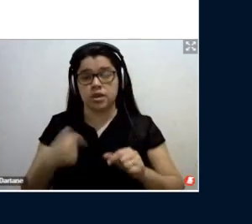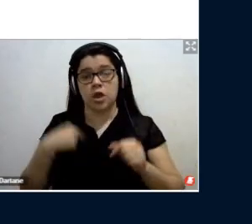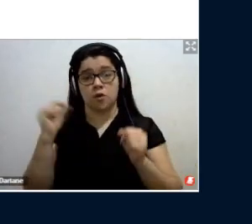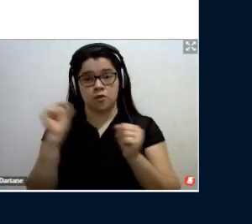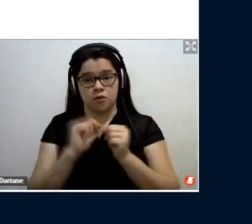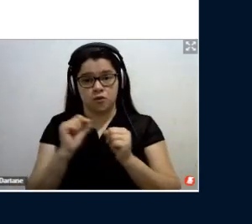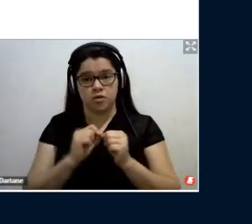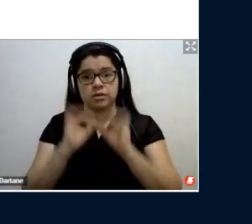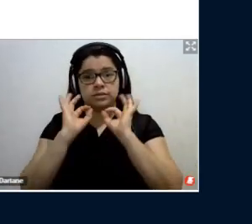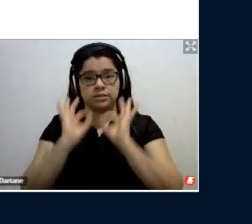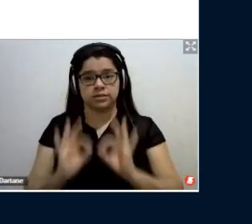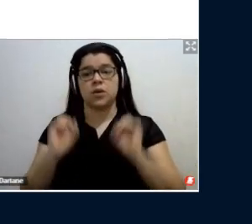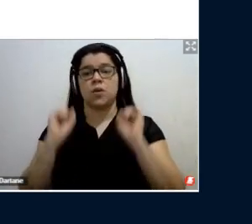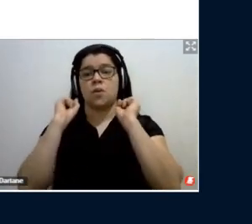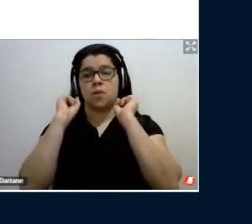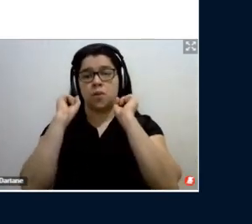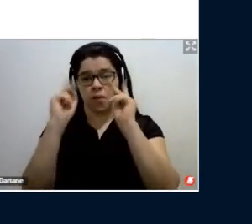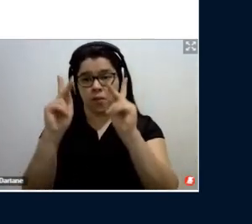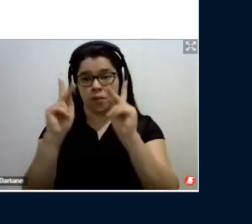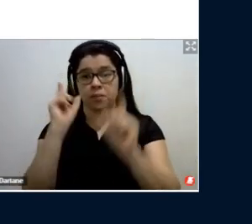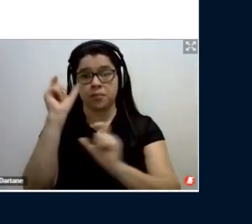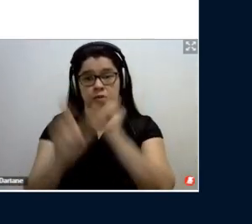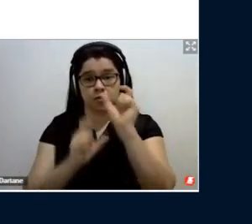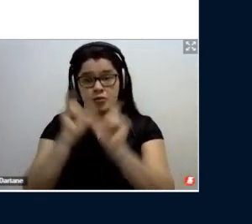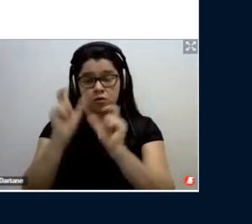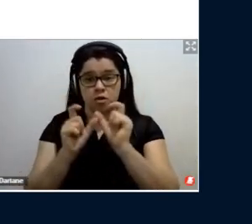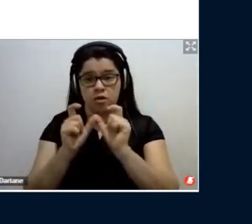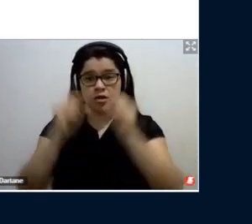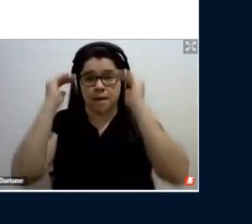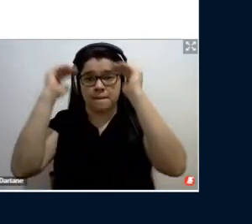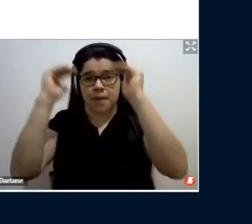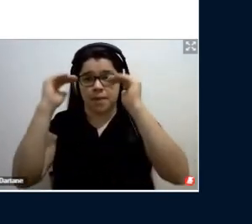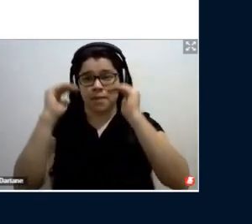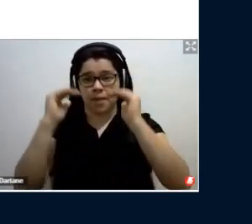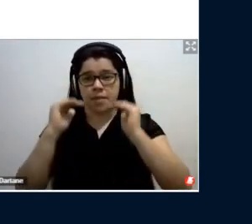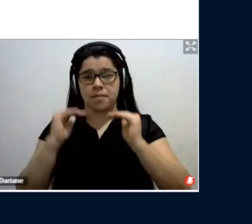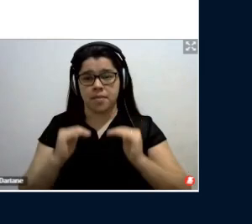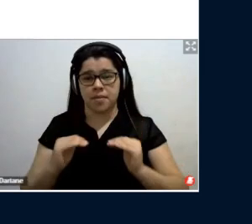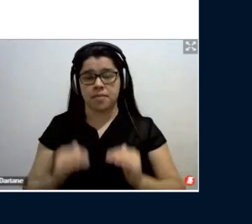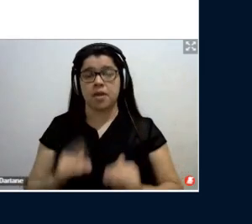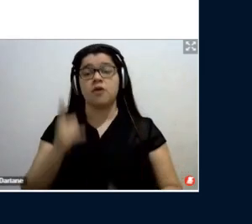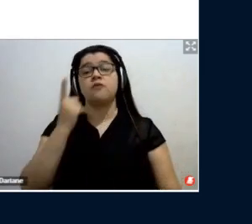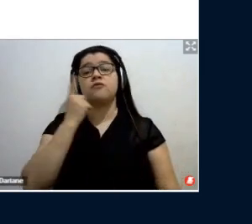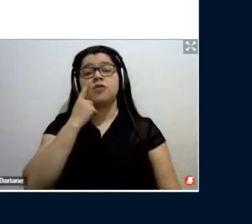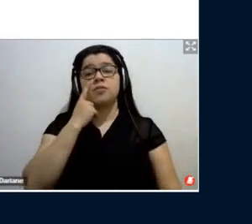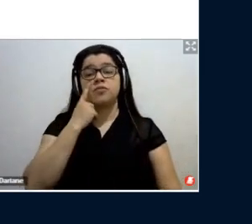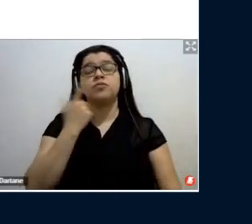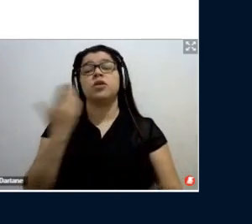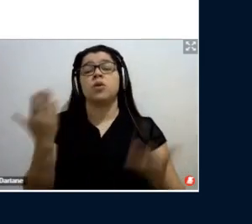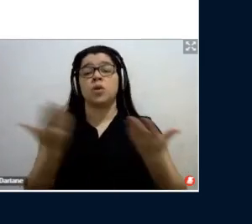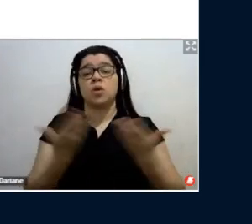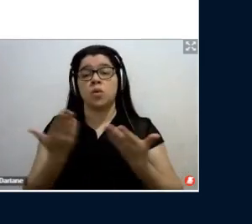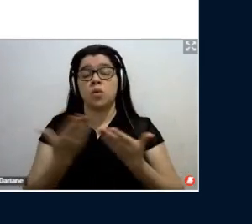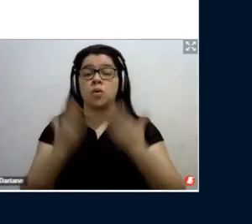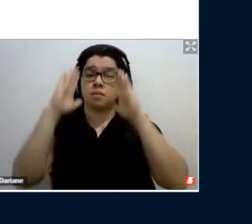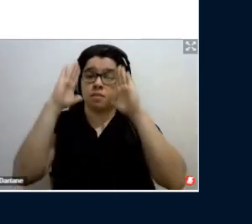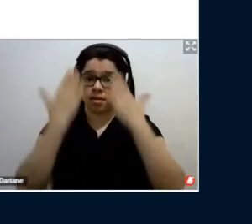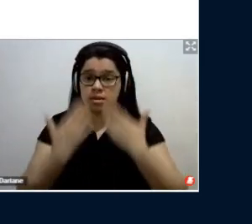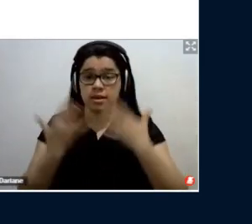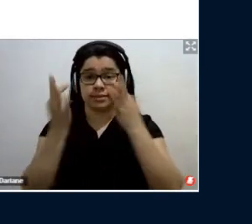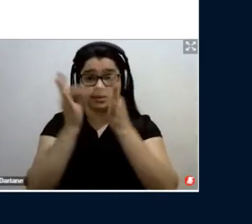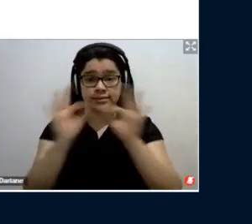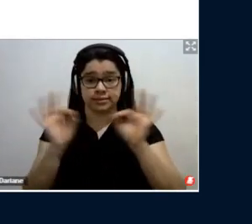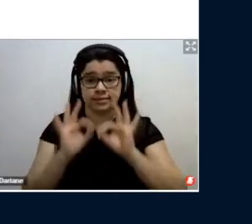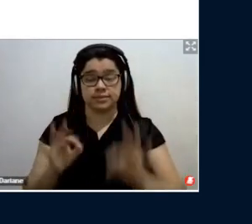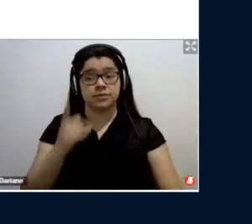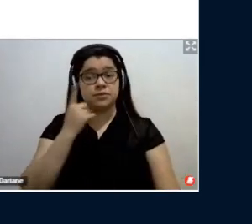fazer revisão de análise morfológica lá do semestre passado, do ano passado, tá?